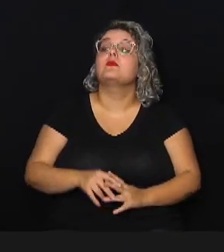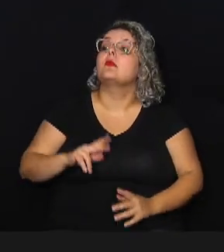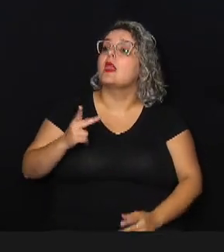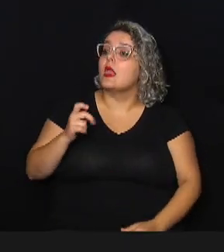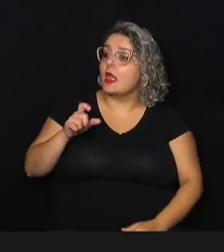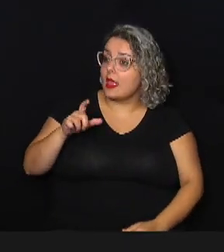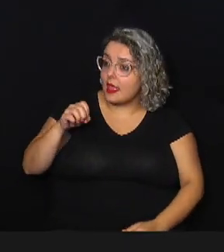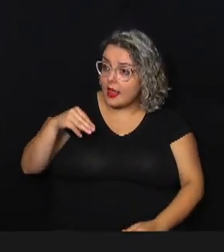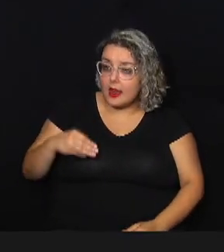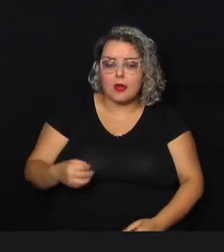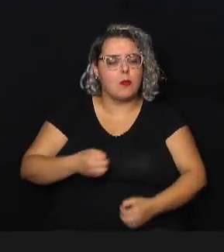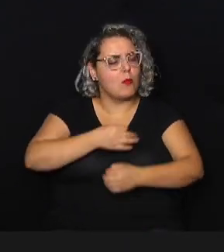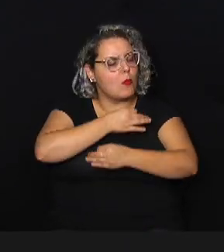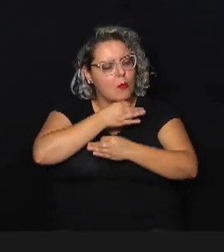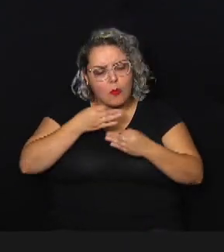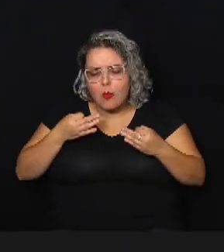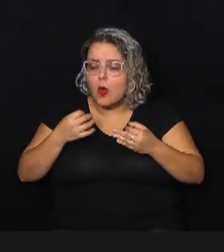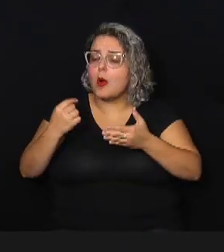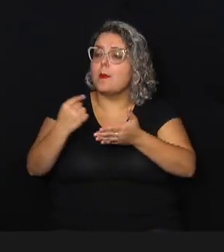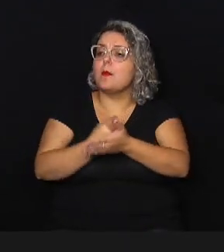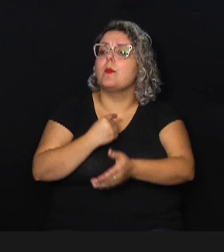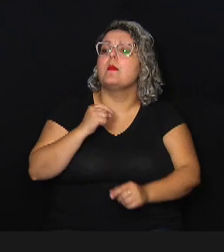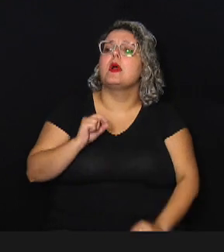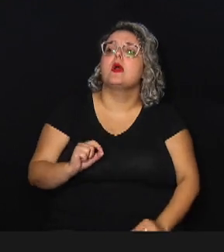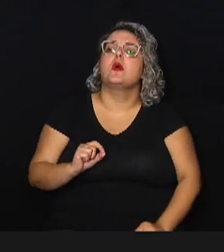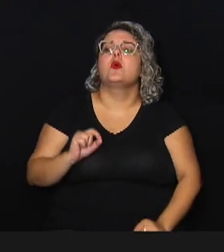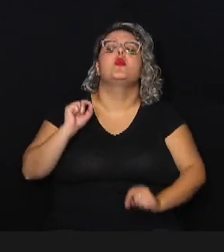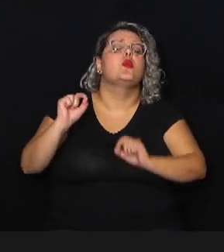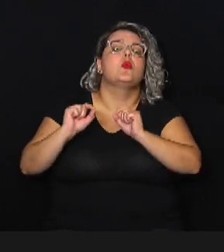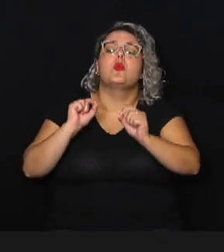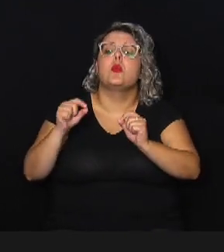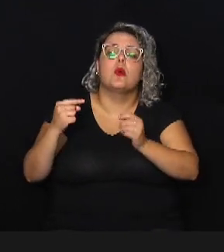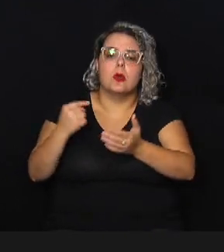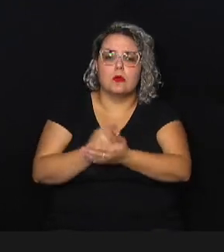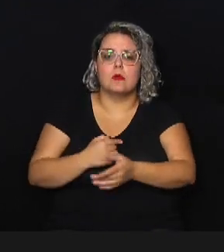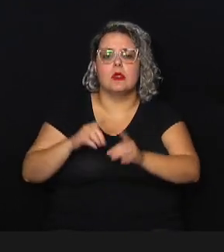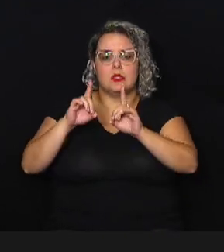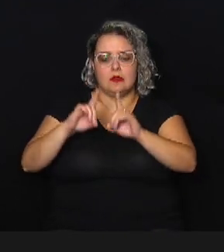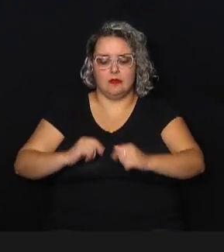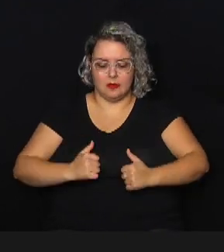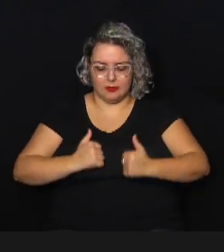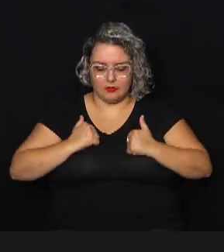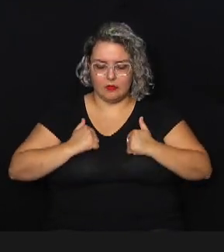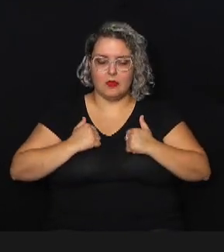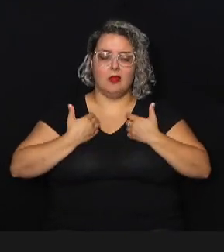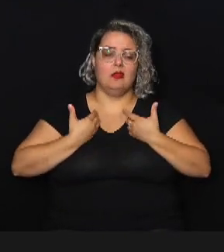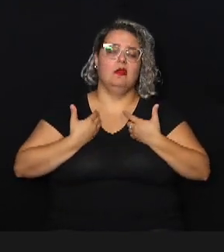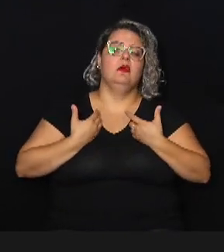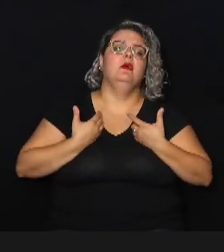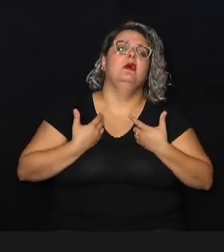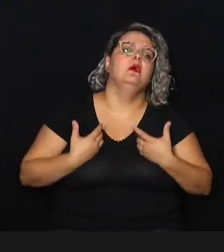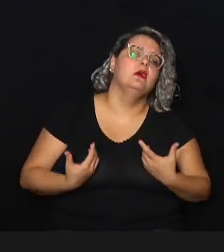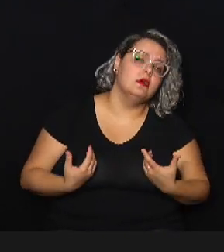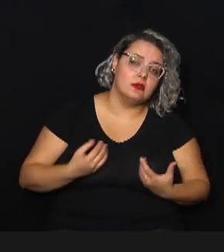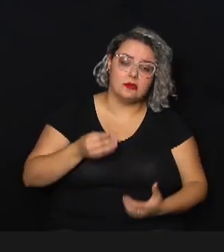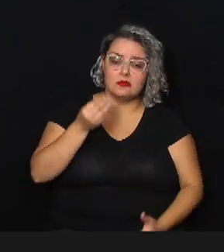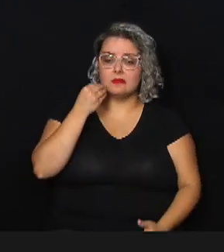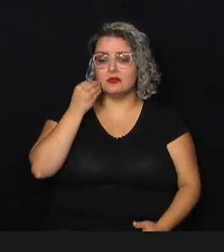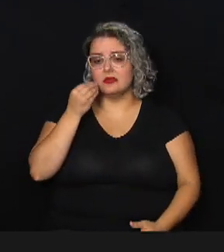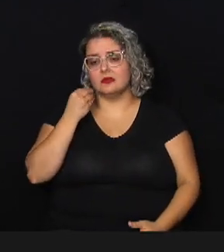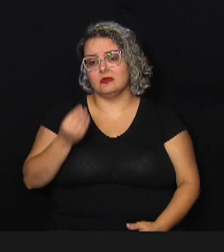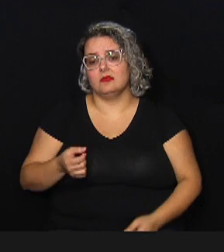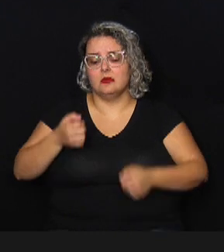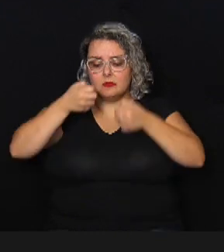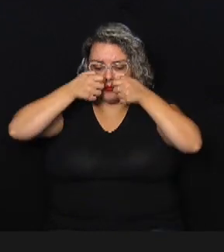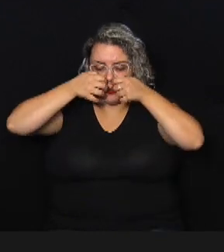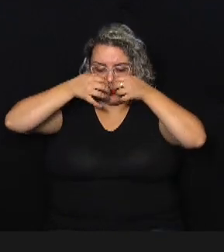pela pergunta. O que ela provoca? Então, deficiência na imunidade, cansaço, fraqueza,